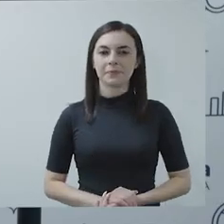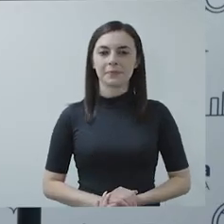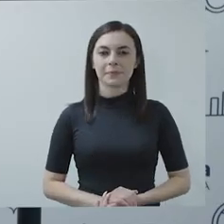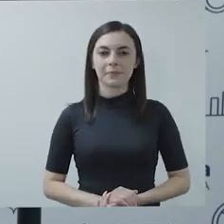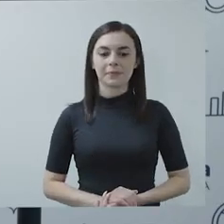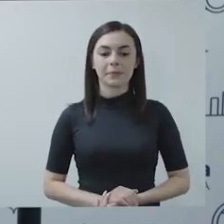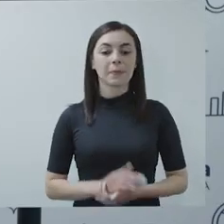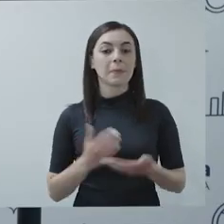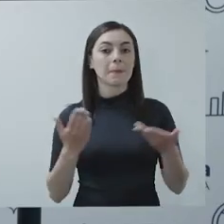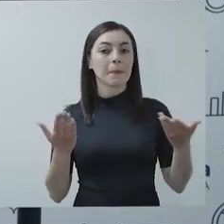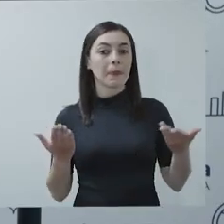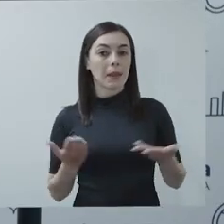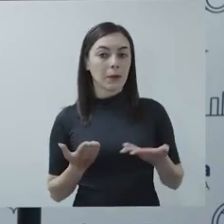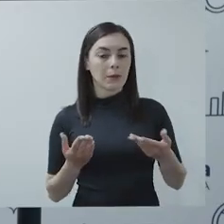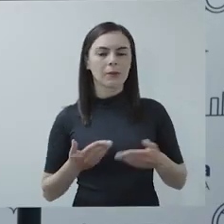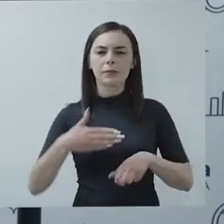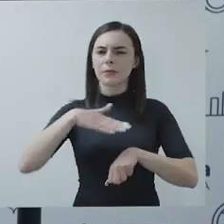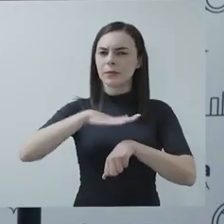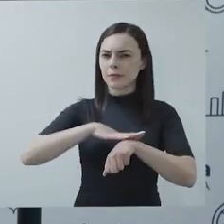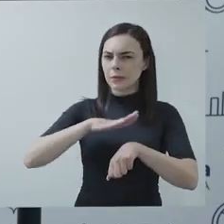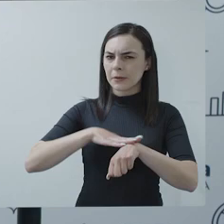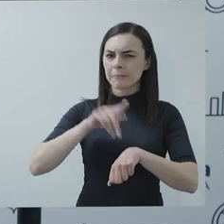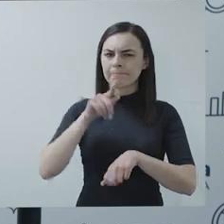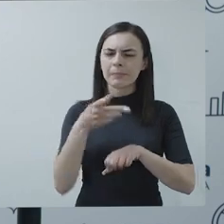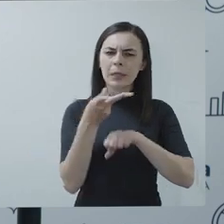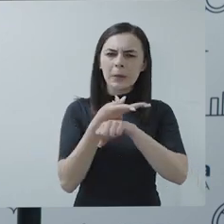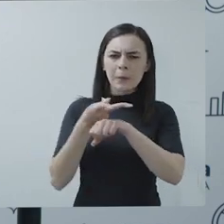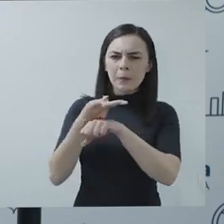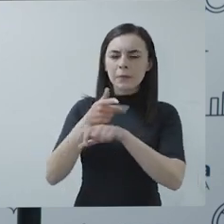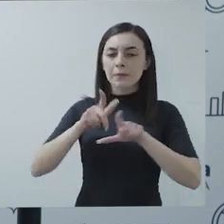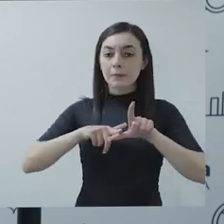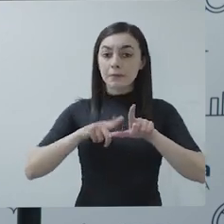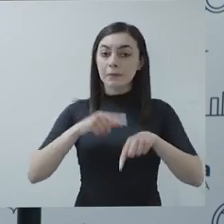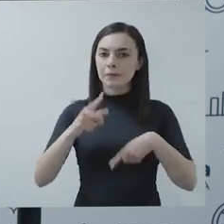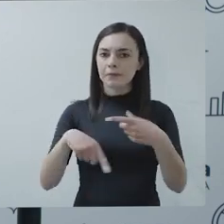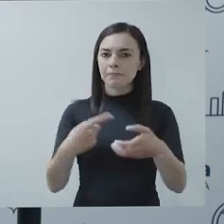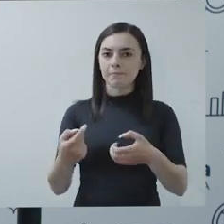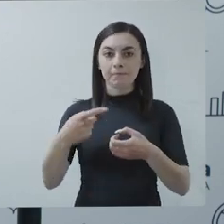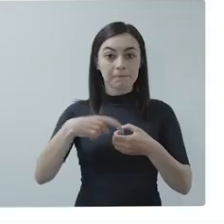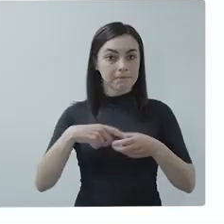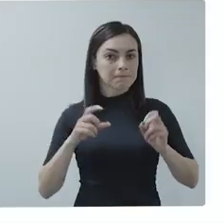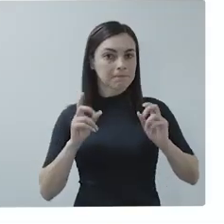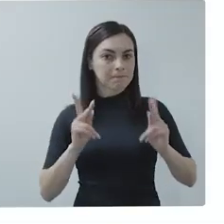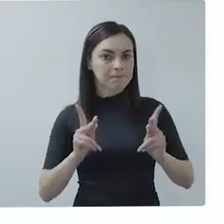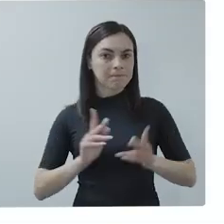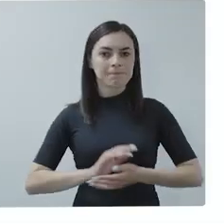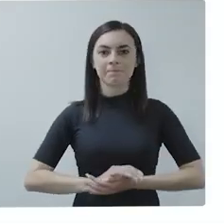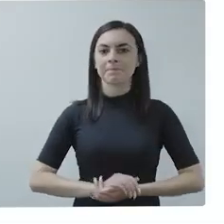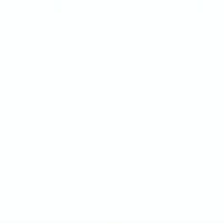Então, agora eu vou dar um tempinho para vocês irem lá procurar essas letrinhas e a gente já retorna, ok?